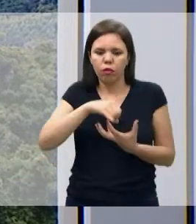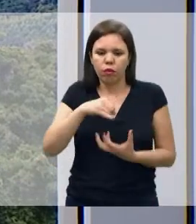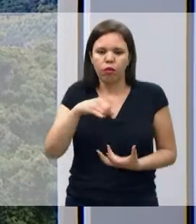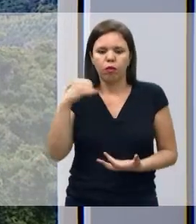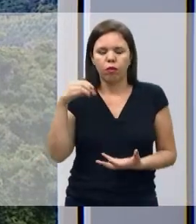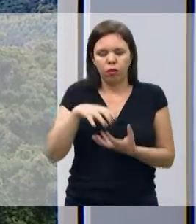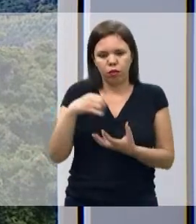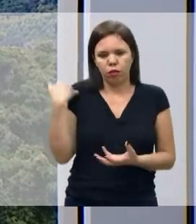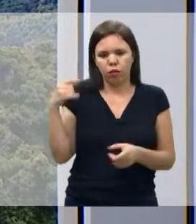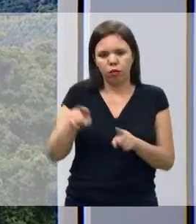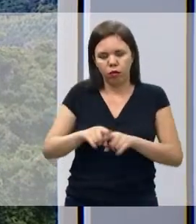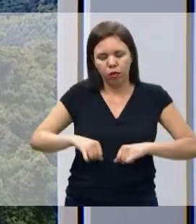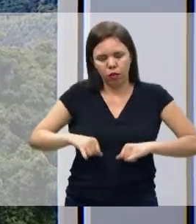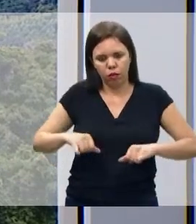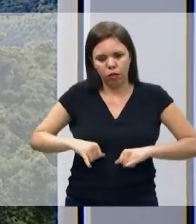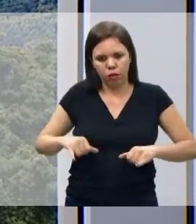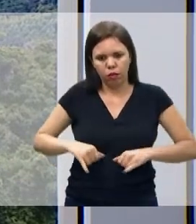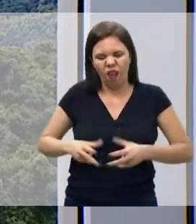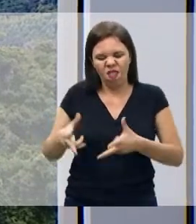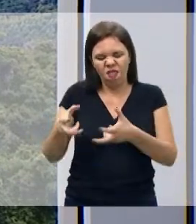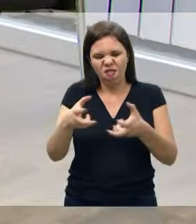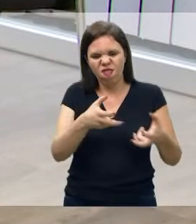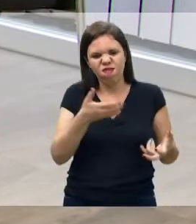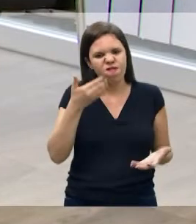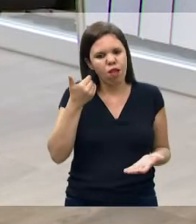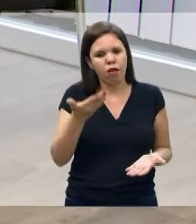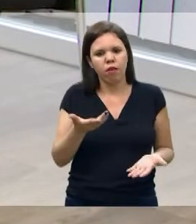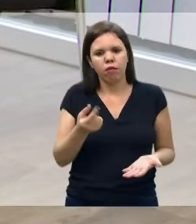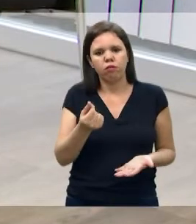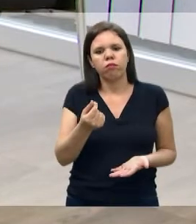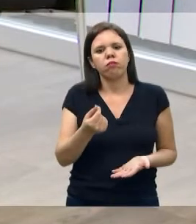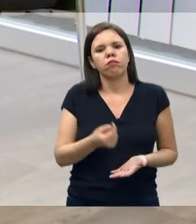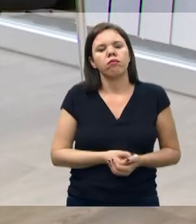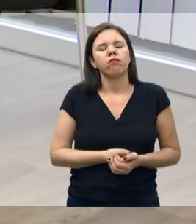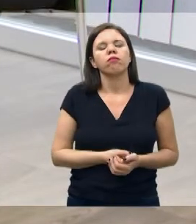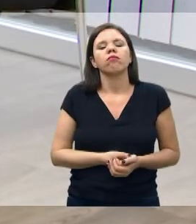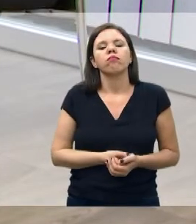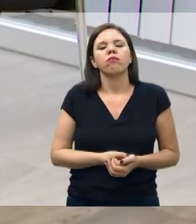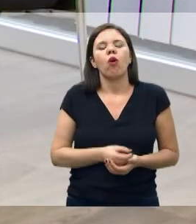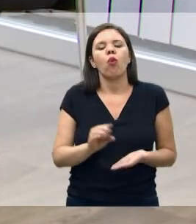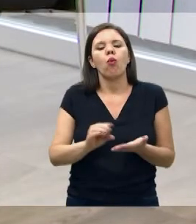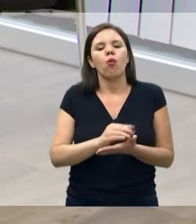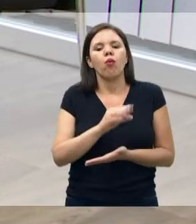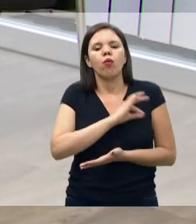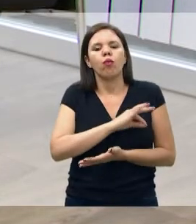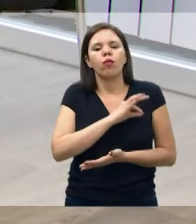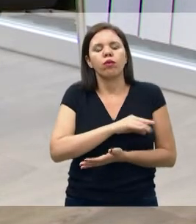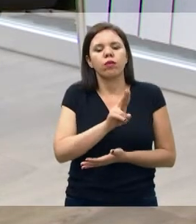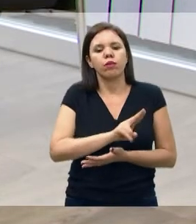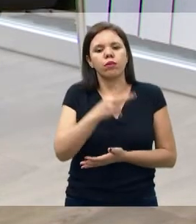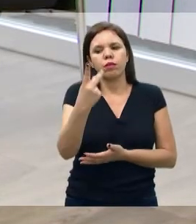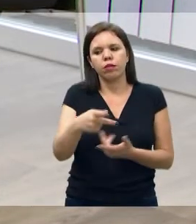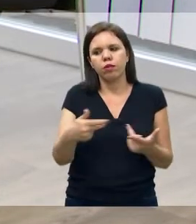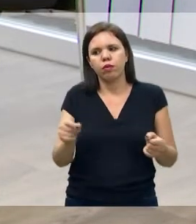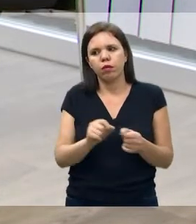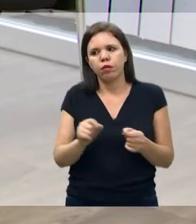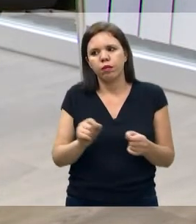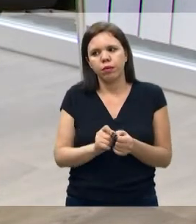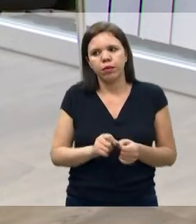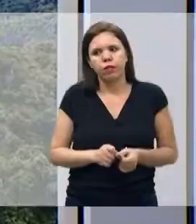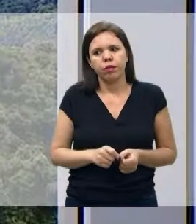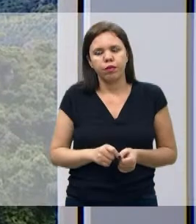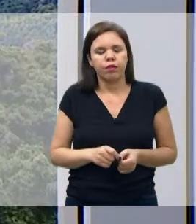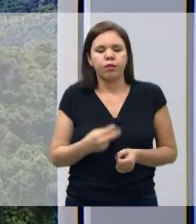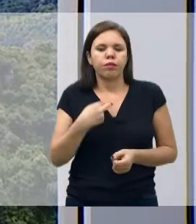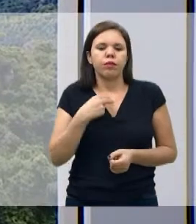isso ele sofre exploração financeira, né? Ou seja, a renda dele é usada para outras finalidades que